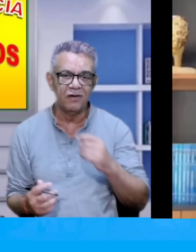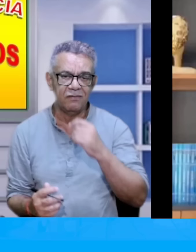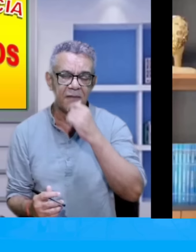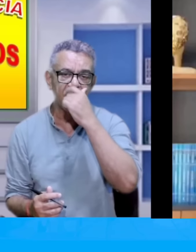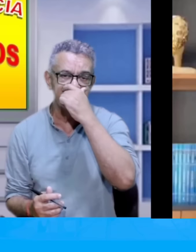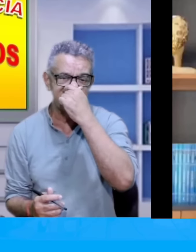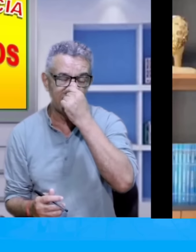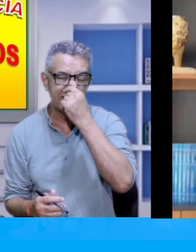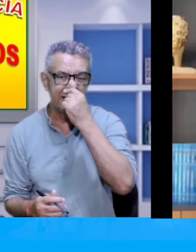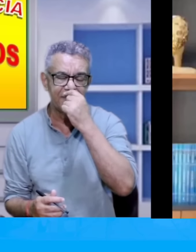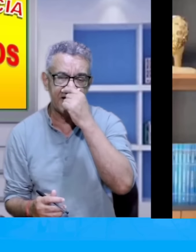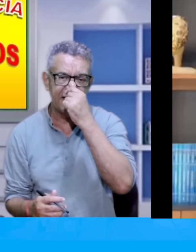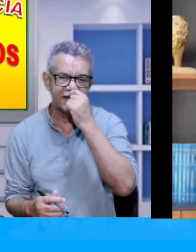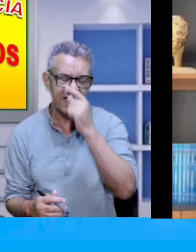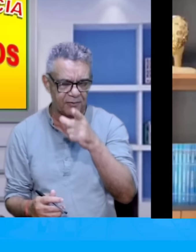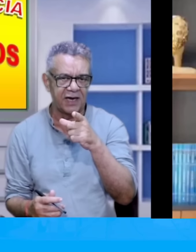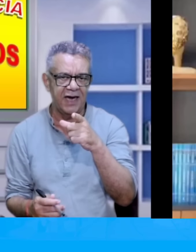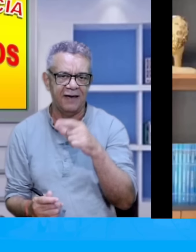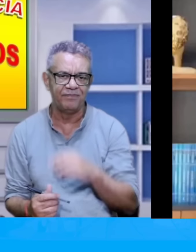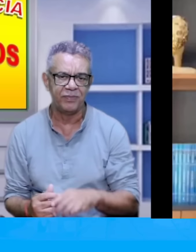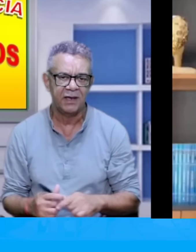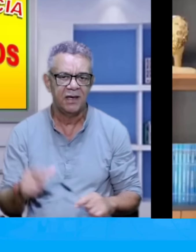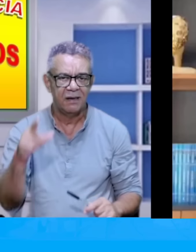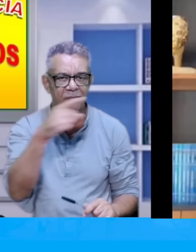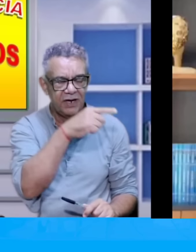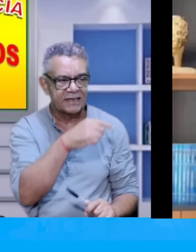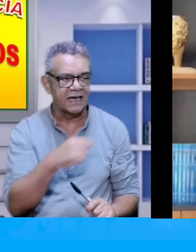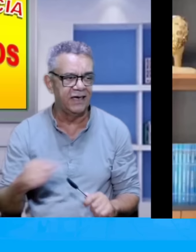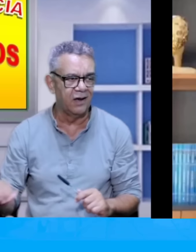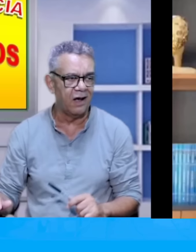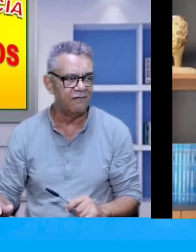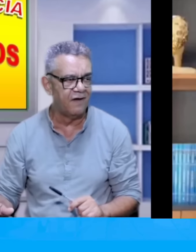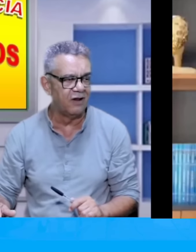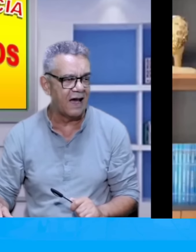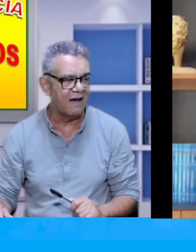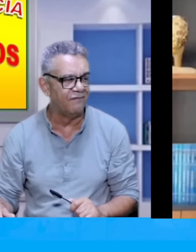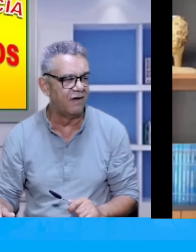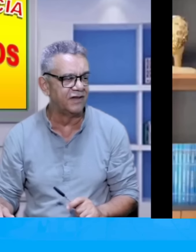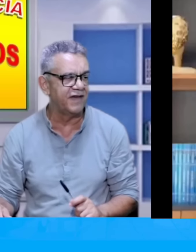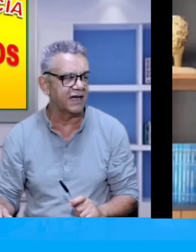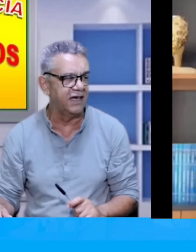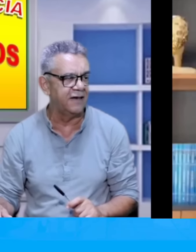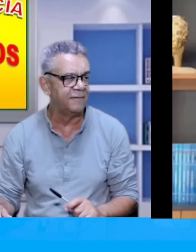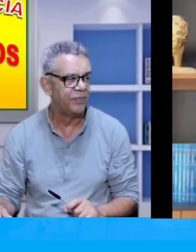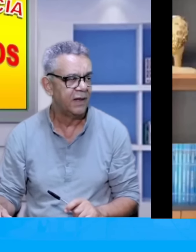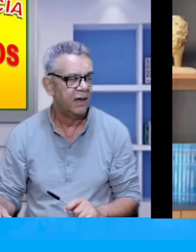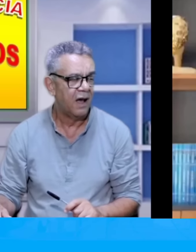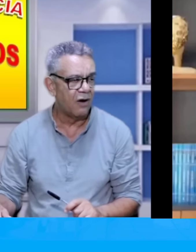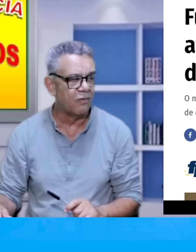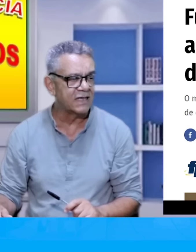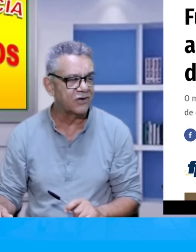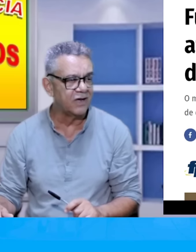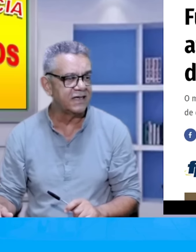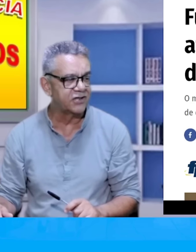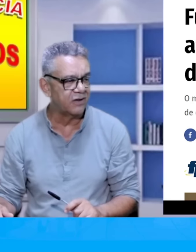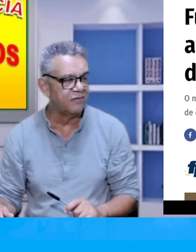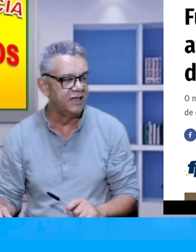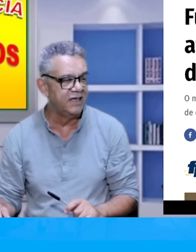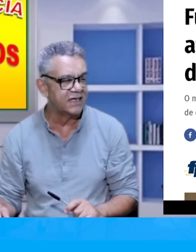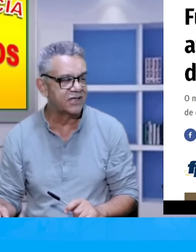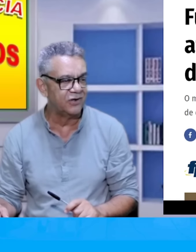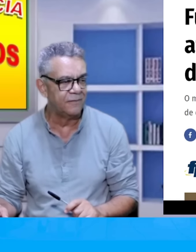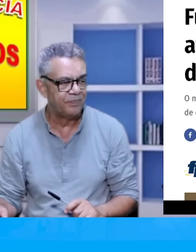teve uma posição equilibrada. Sabe por quê? Por isso aqui, ó. Vamos lá. Vamos ver aqui algumas coisas